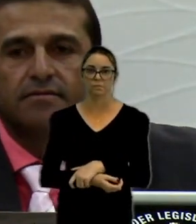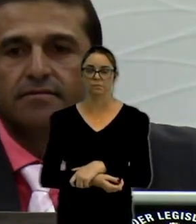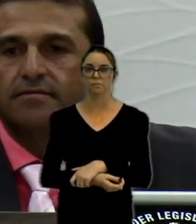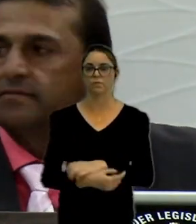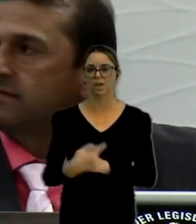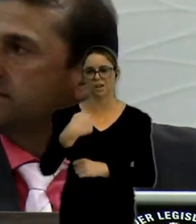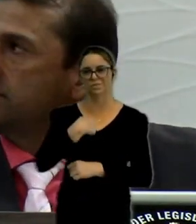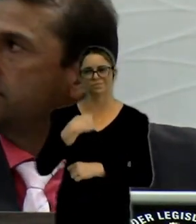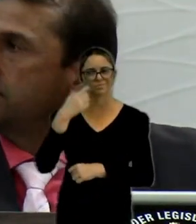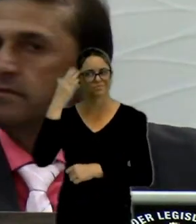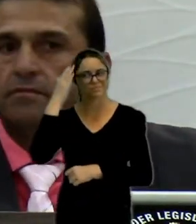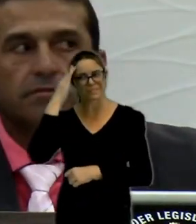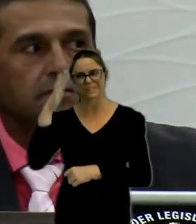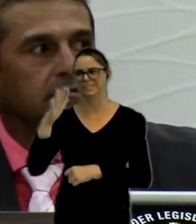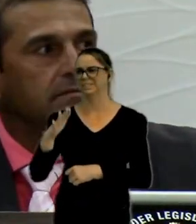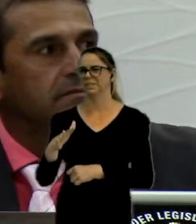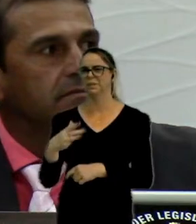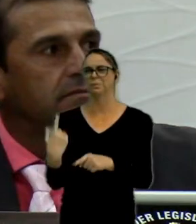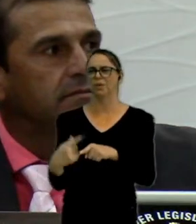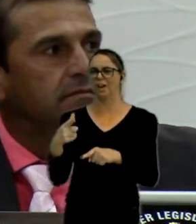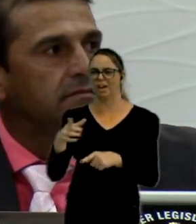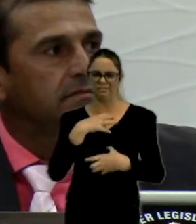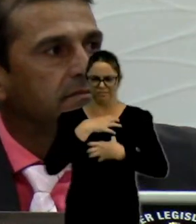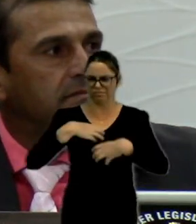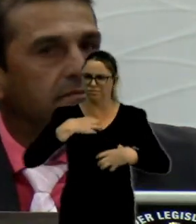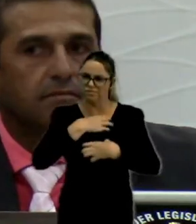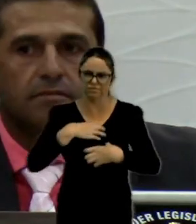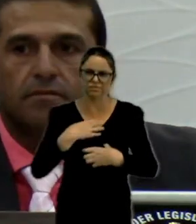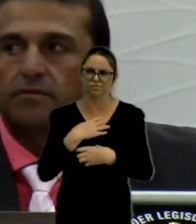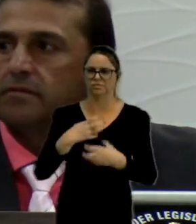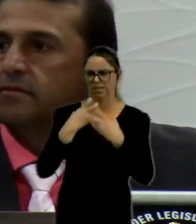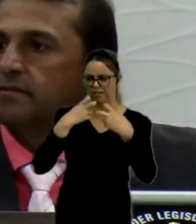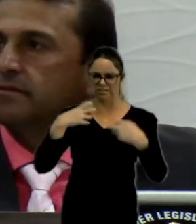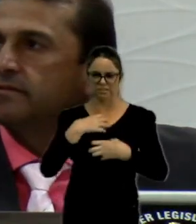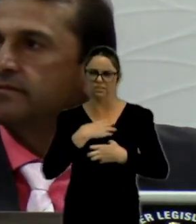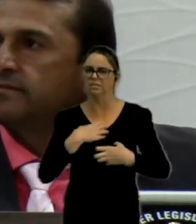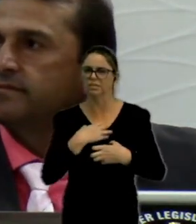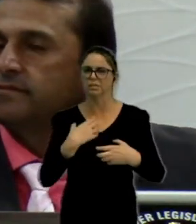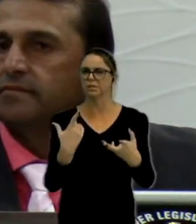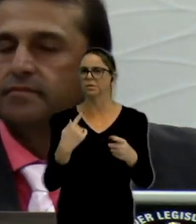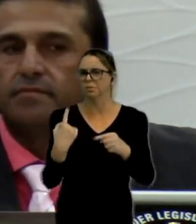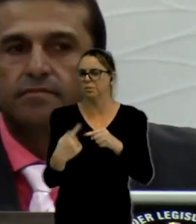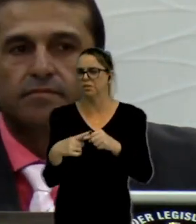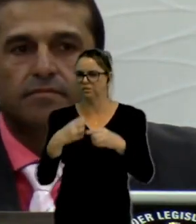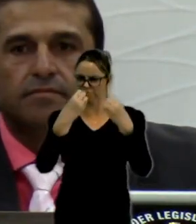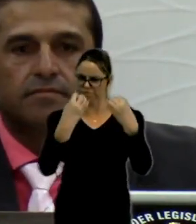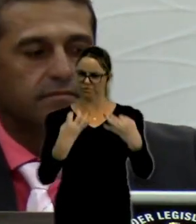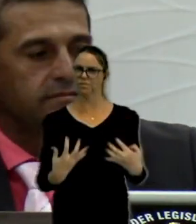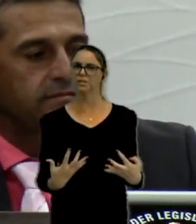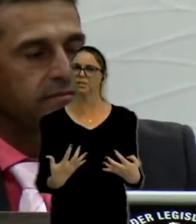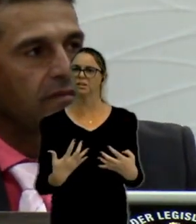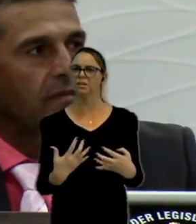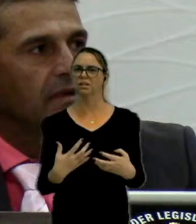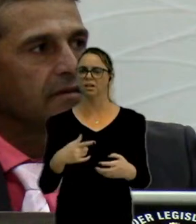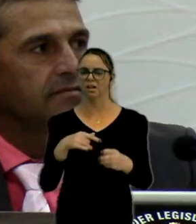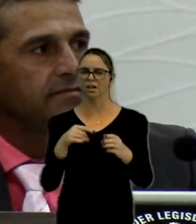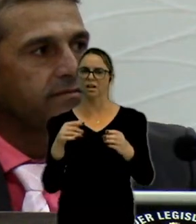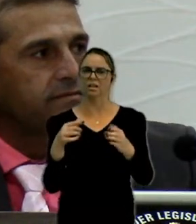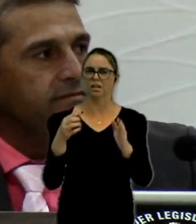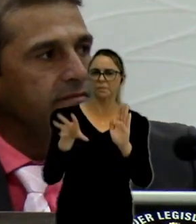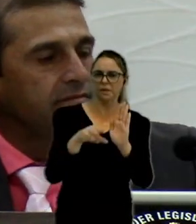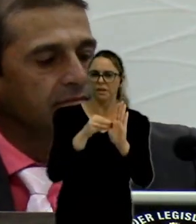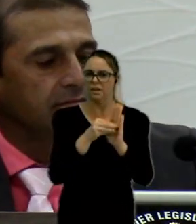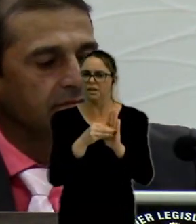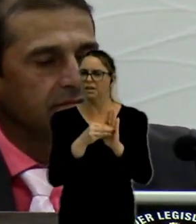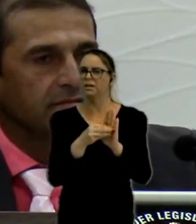Eu não sei que desespero é esse. É porque discutir um requerimento. Para discutir um requerimento precisa uma zoada dessa.